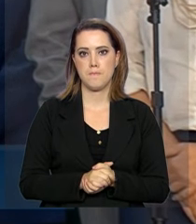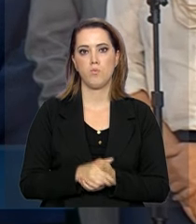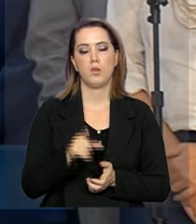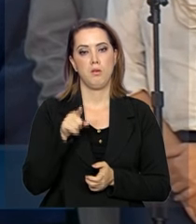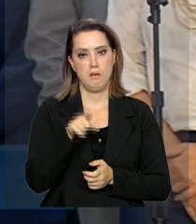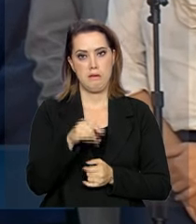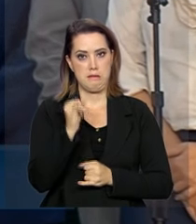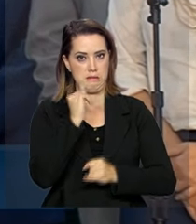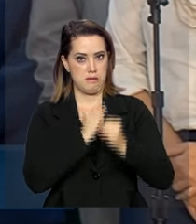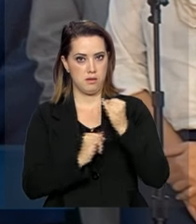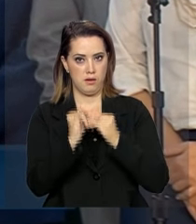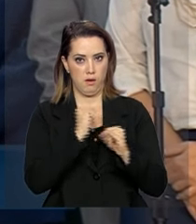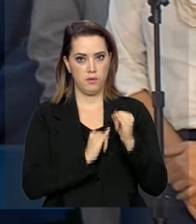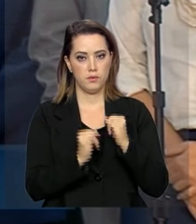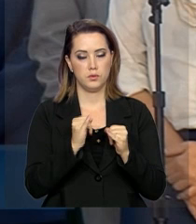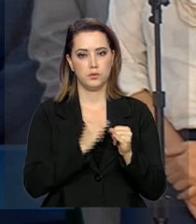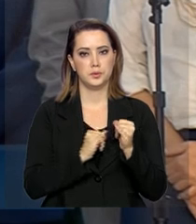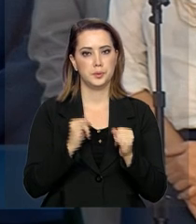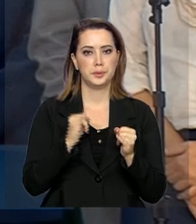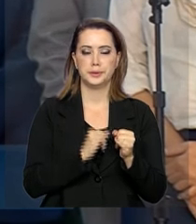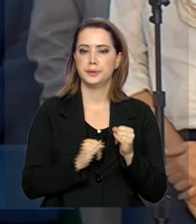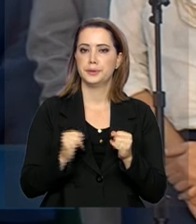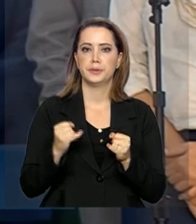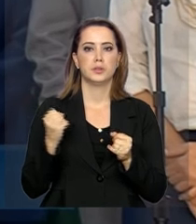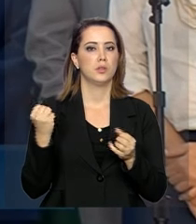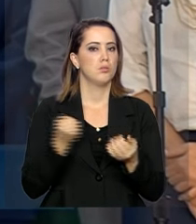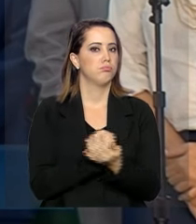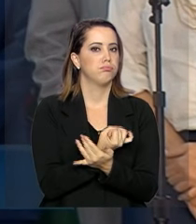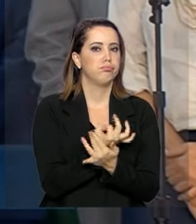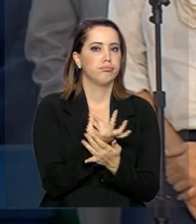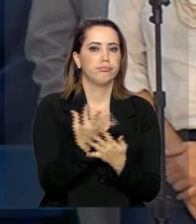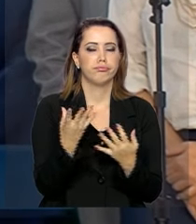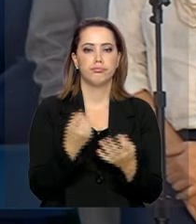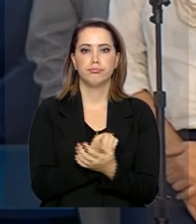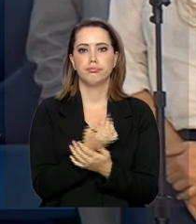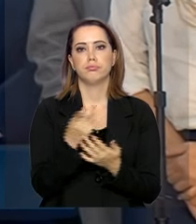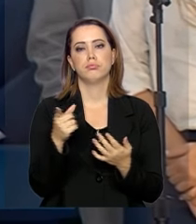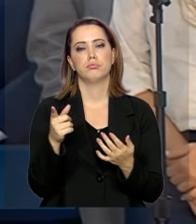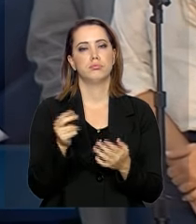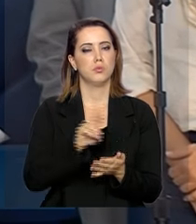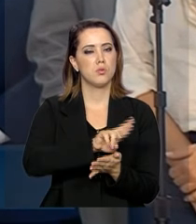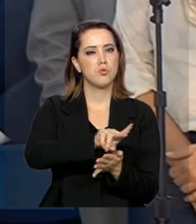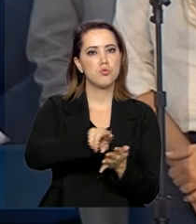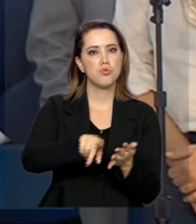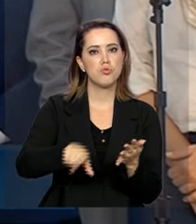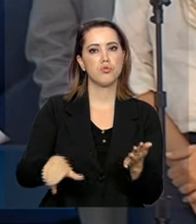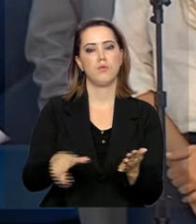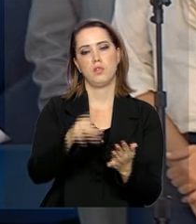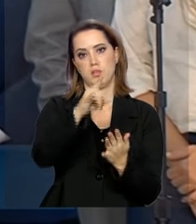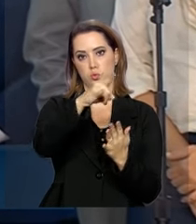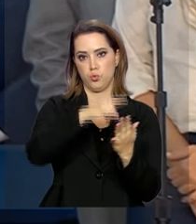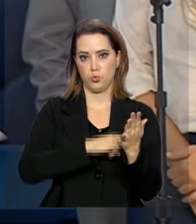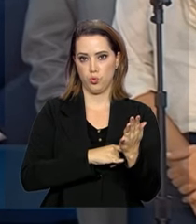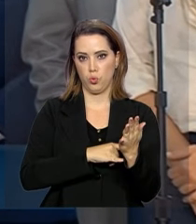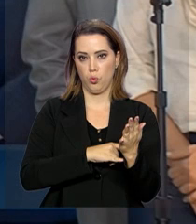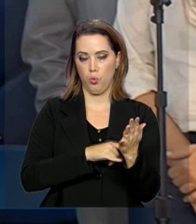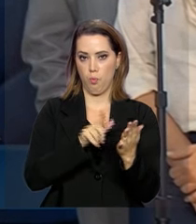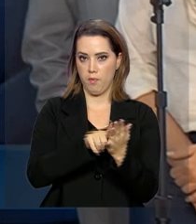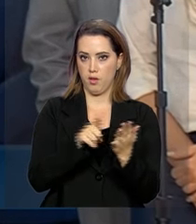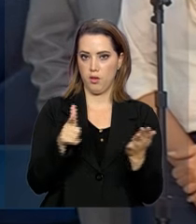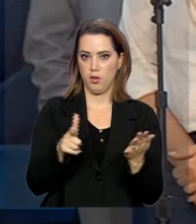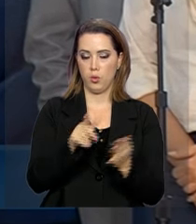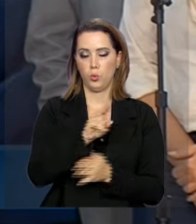Essas informações foram exaustivas e embasadas em atas de reunião do Conselho de Administração